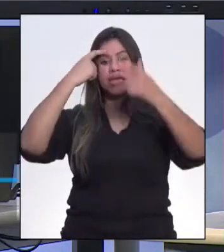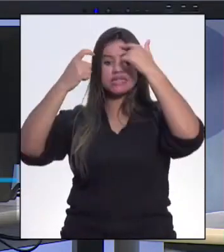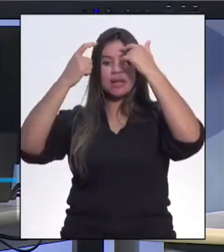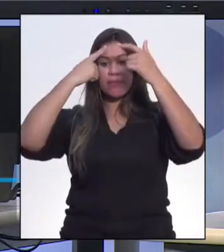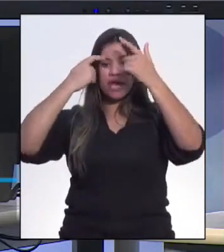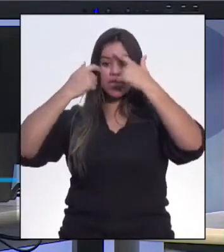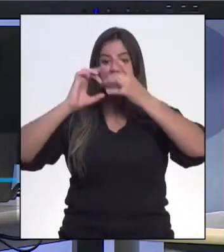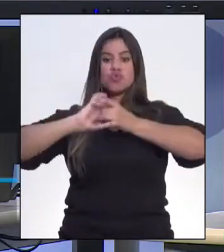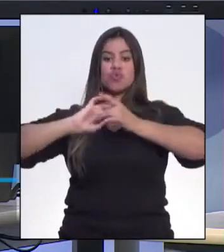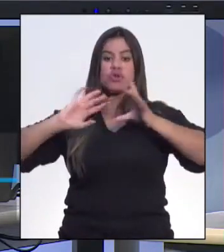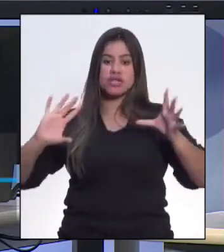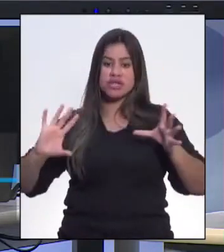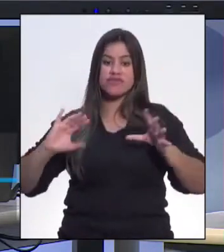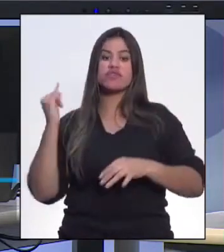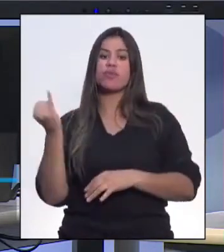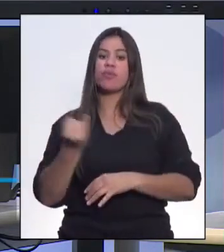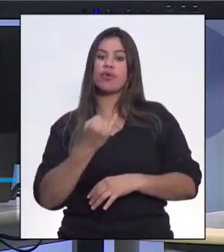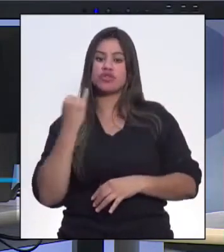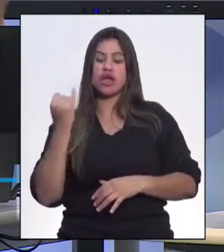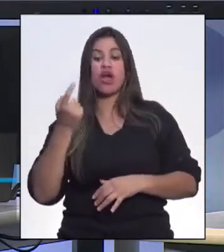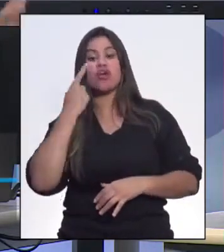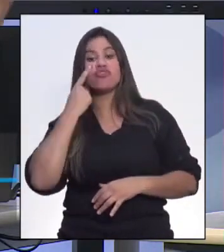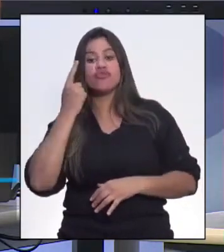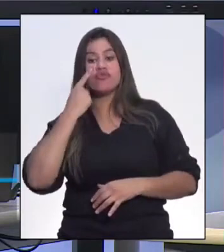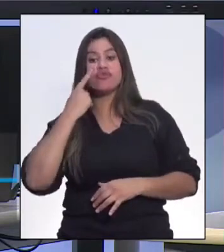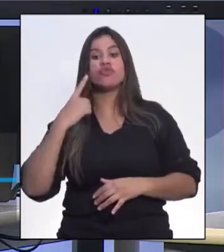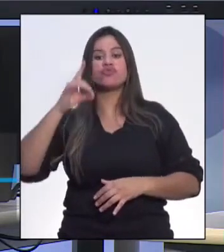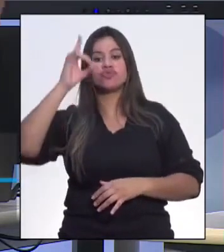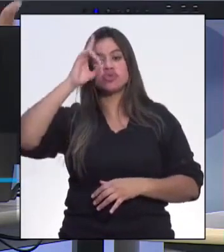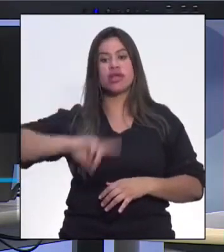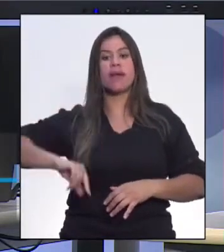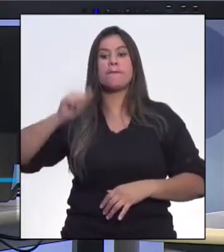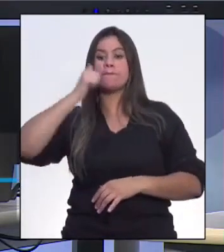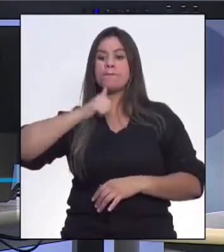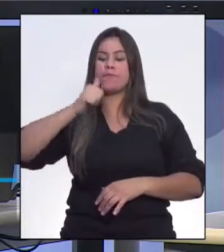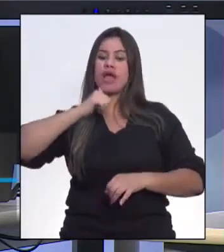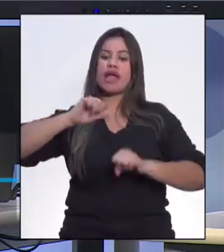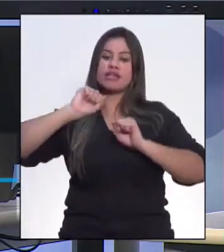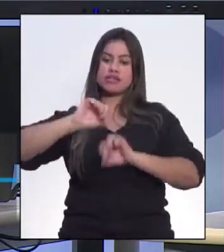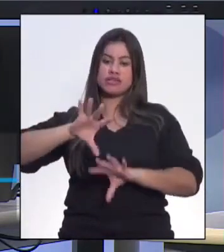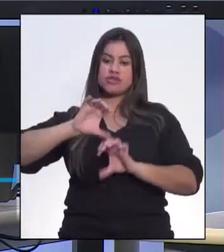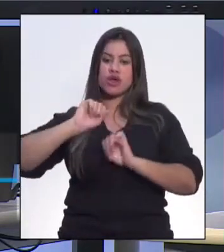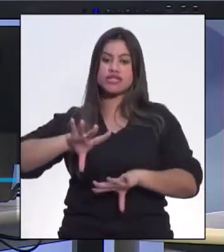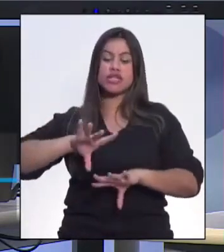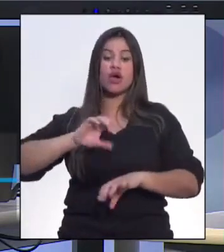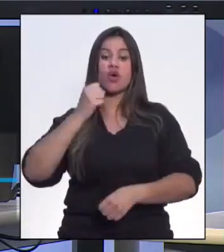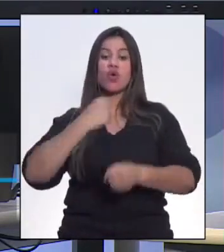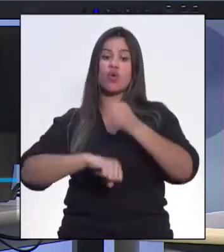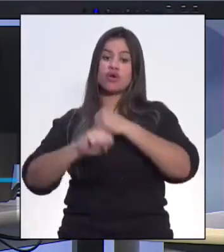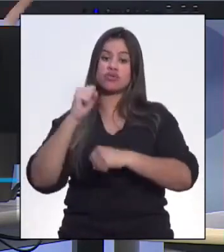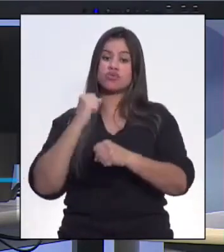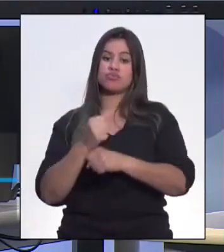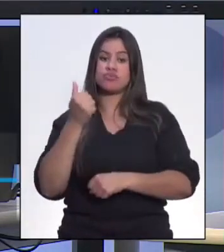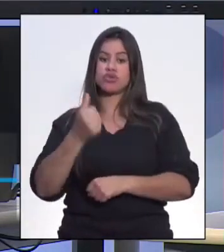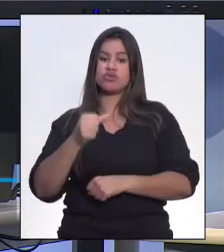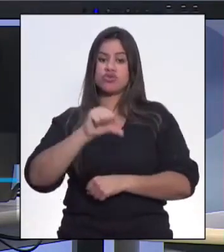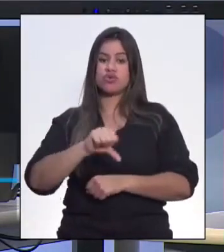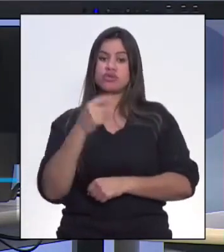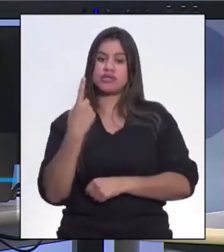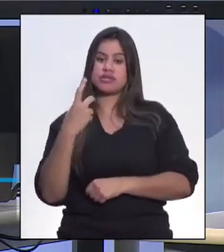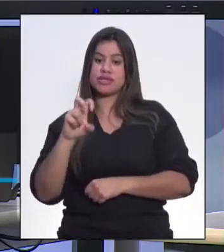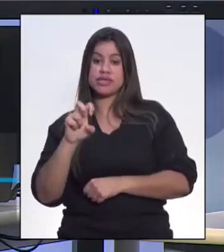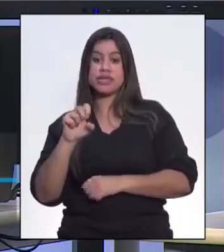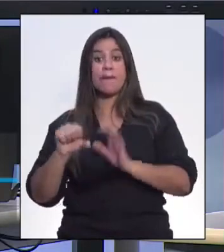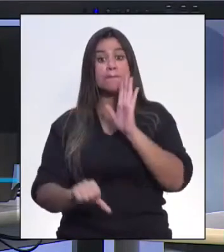foi extremamente importante. Vimos o direito das mulheres à educação. Em 1915, foi a primeira vez que uma